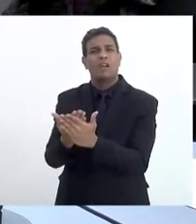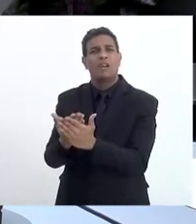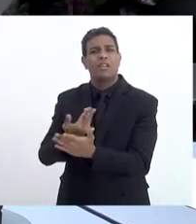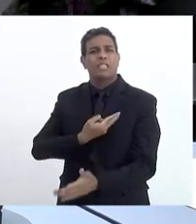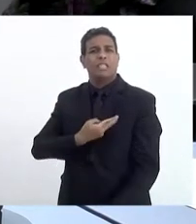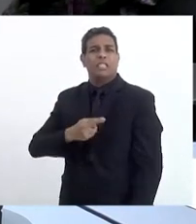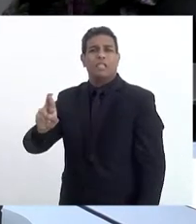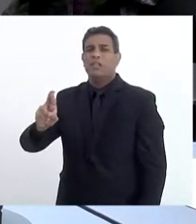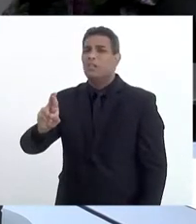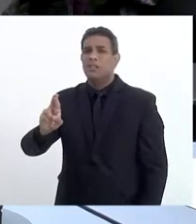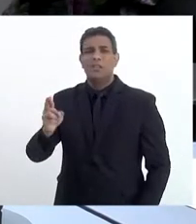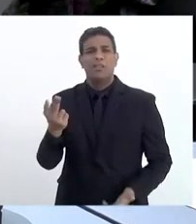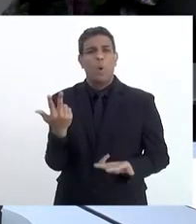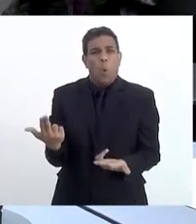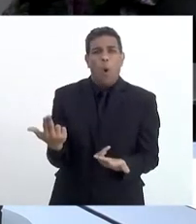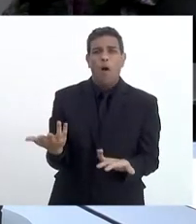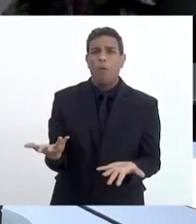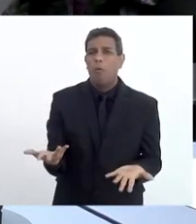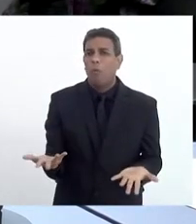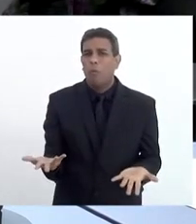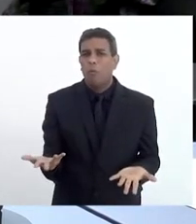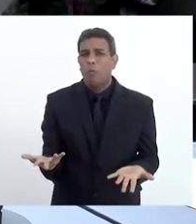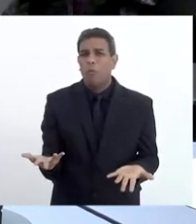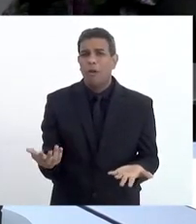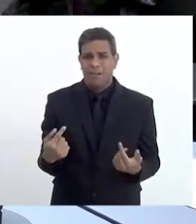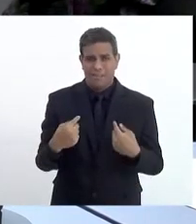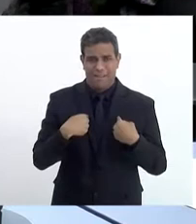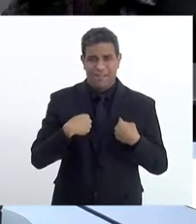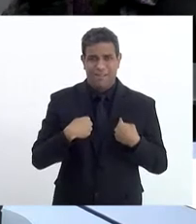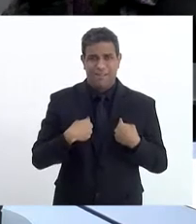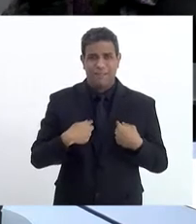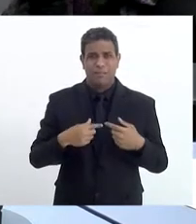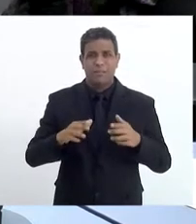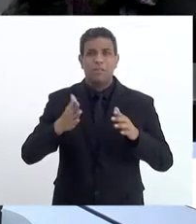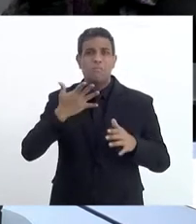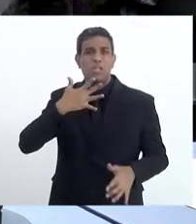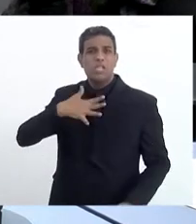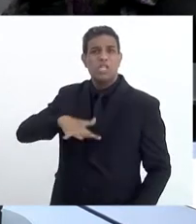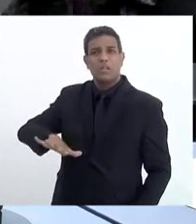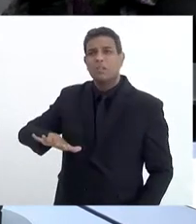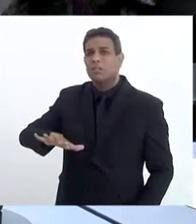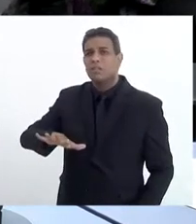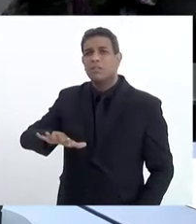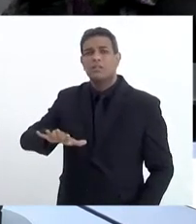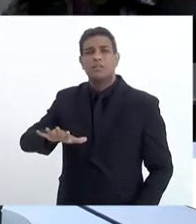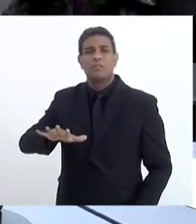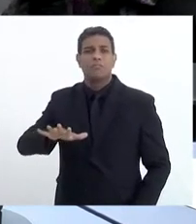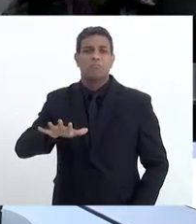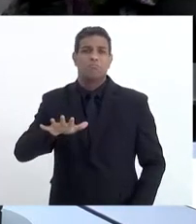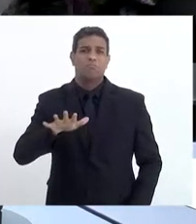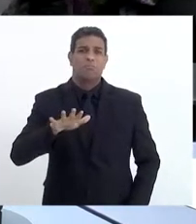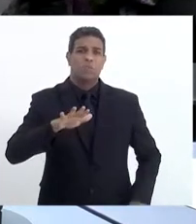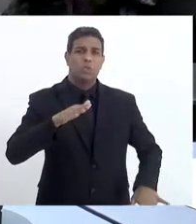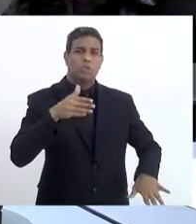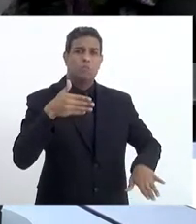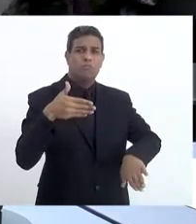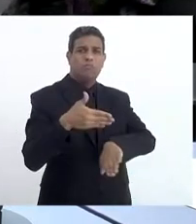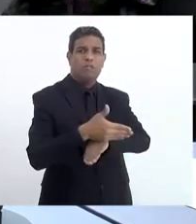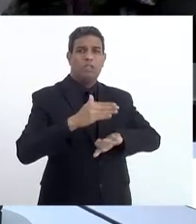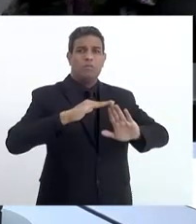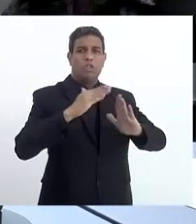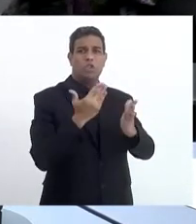escola. E a recíproca é verdadeira. Não é porque uma criança estuda numa igreja, numa escola